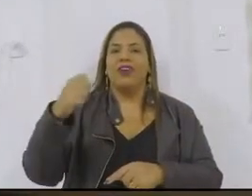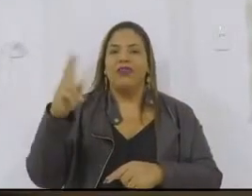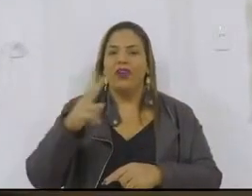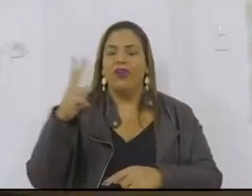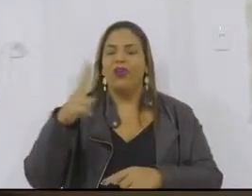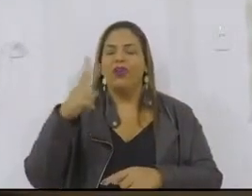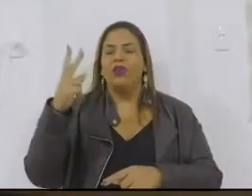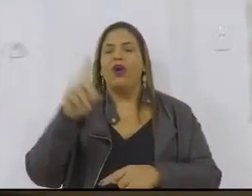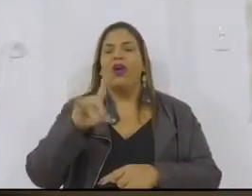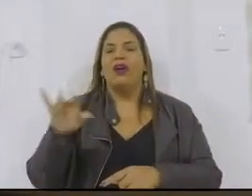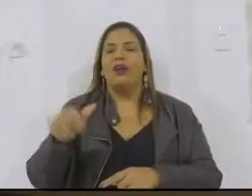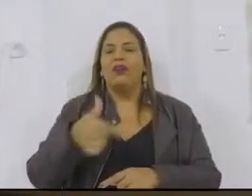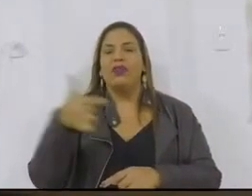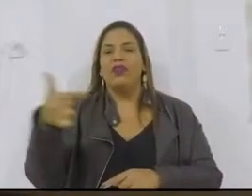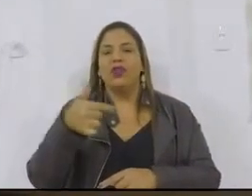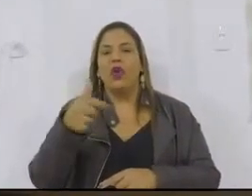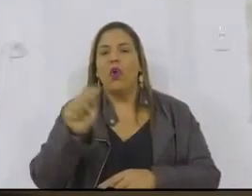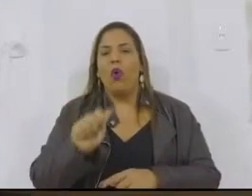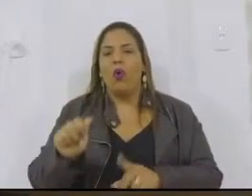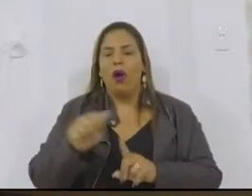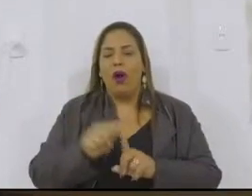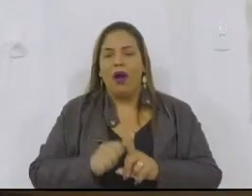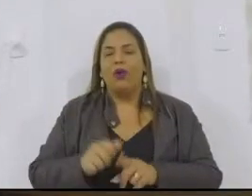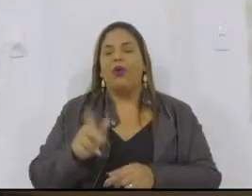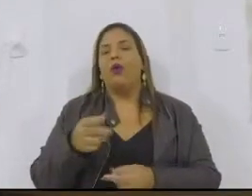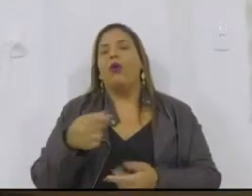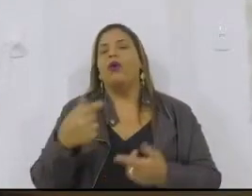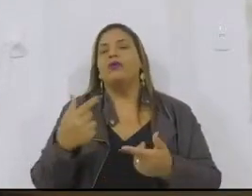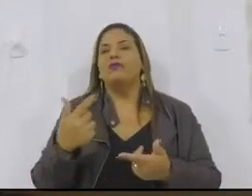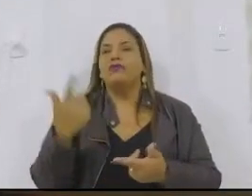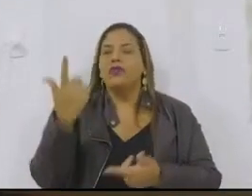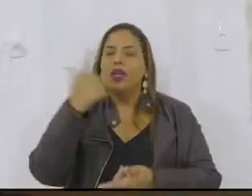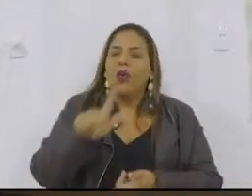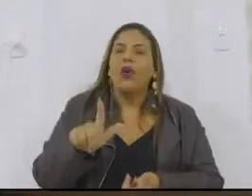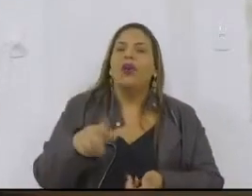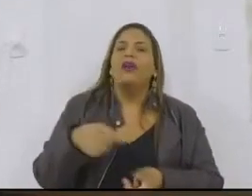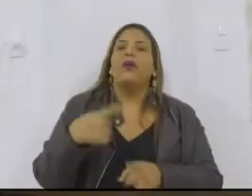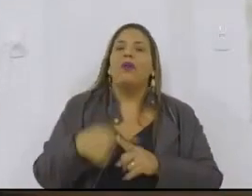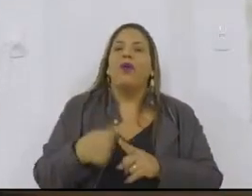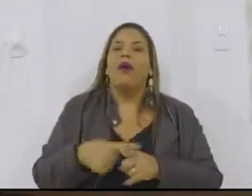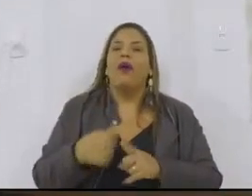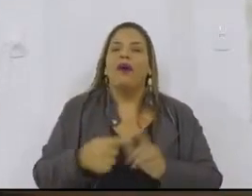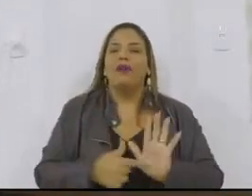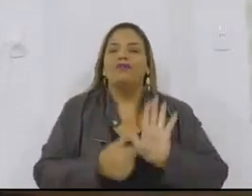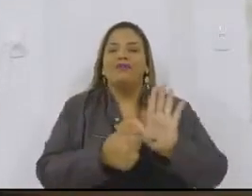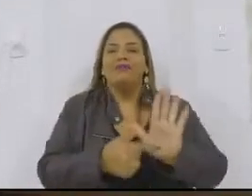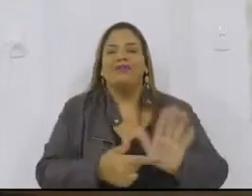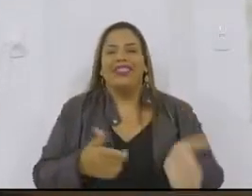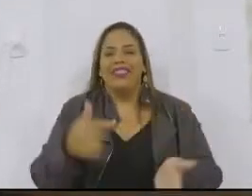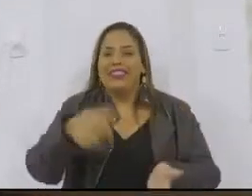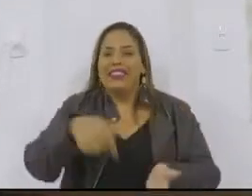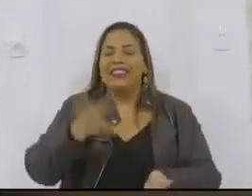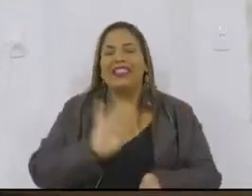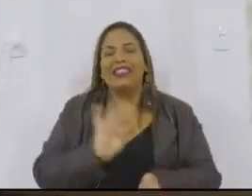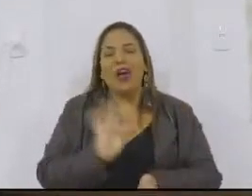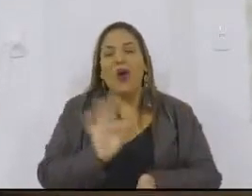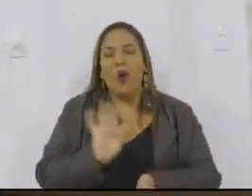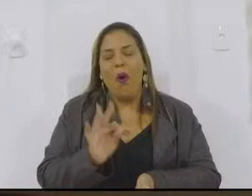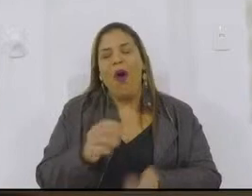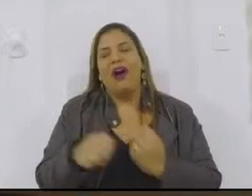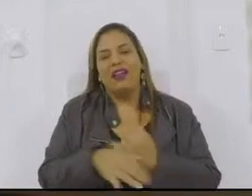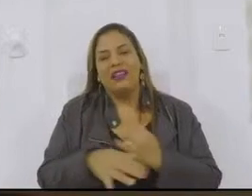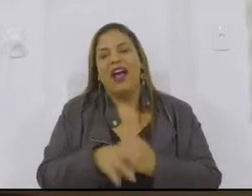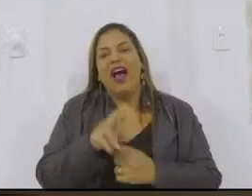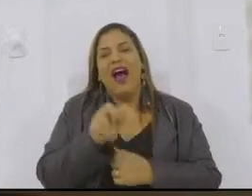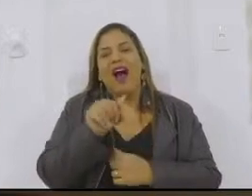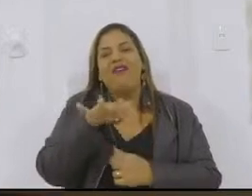de agosto, em um evento internacional, onde ele representou muito bem a nossa cidade. Como professor, Rafael